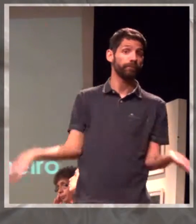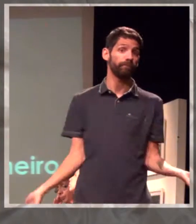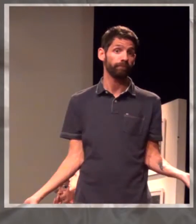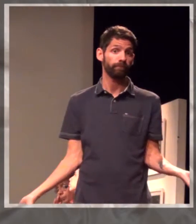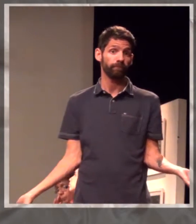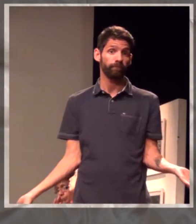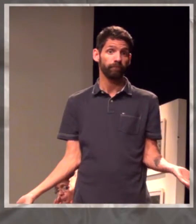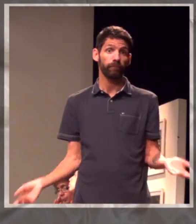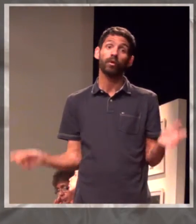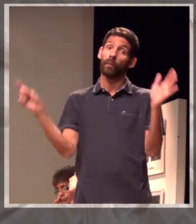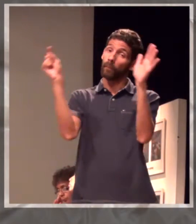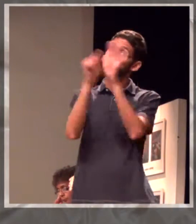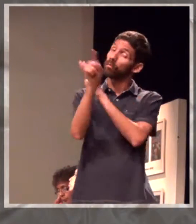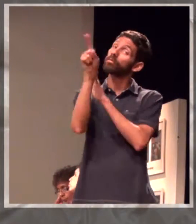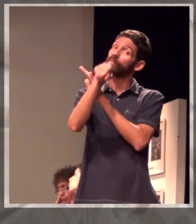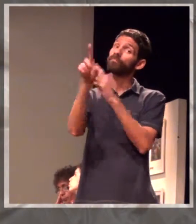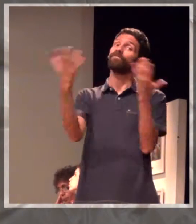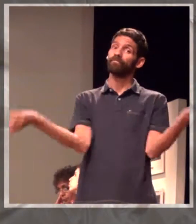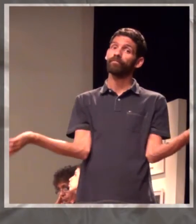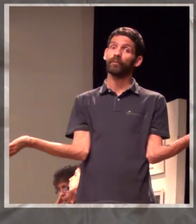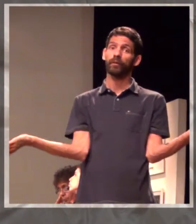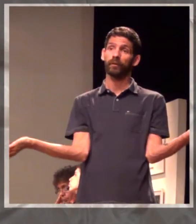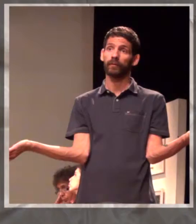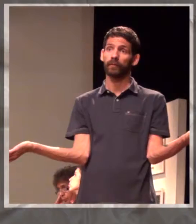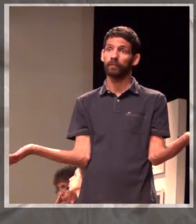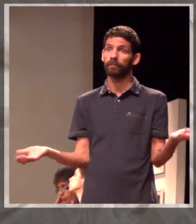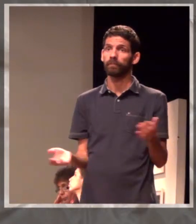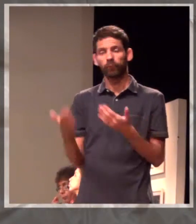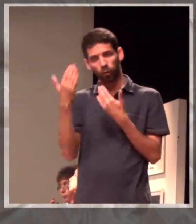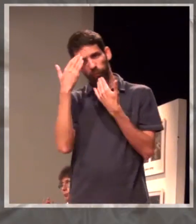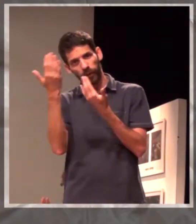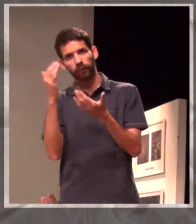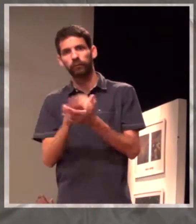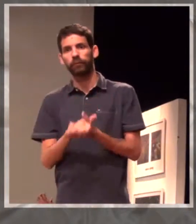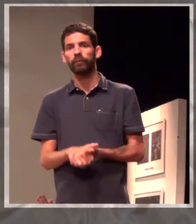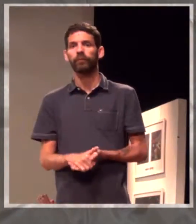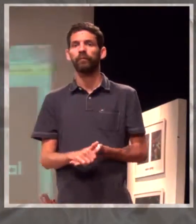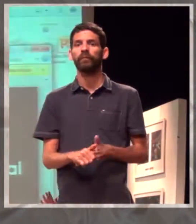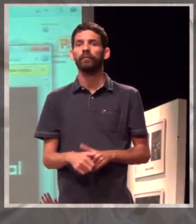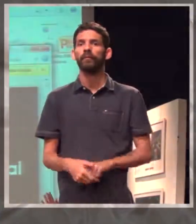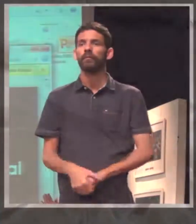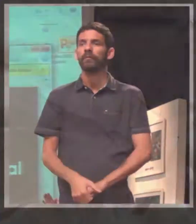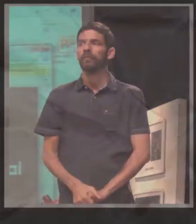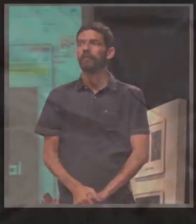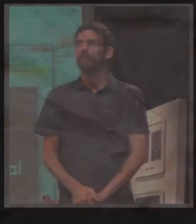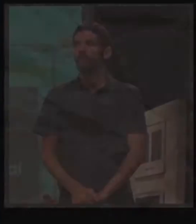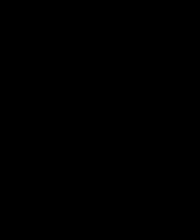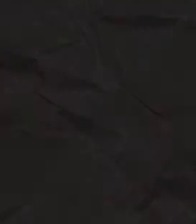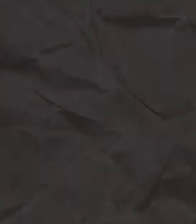né? Então, essa é a pergunta que nós estamos nesse momento. Muito obrigada. Obrigada.